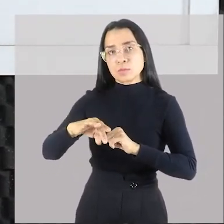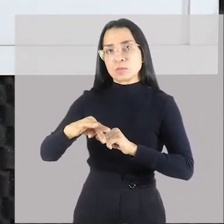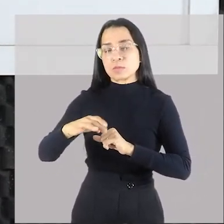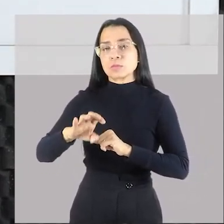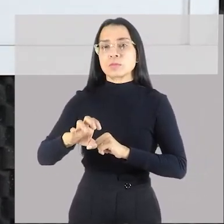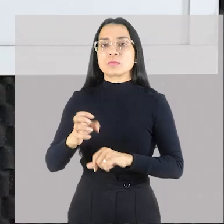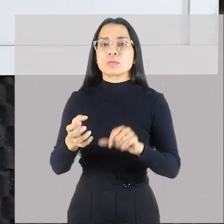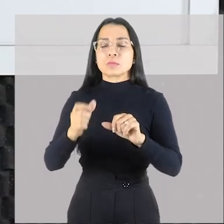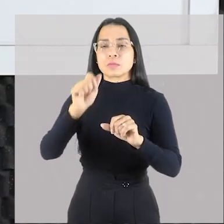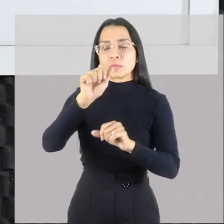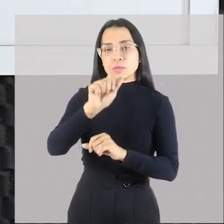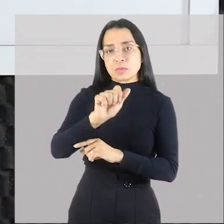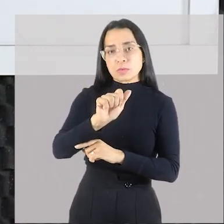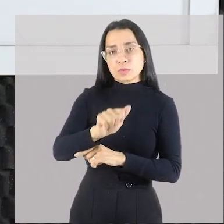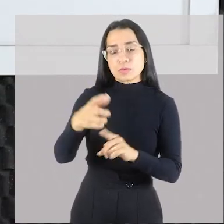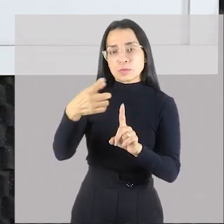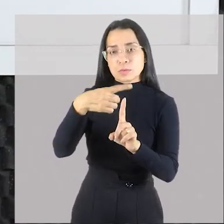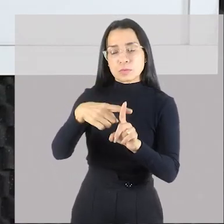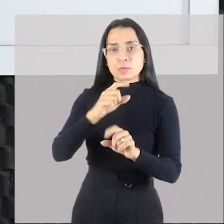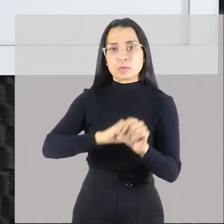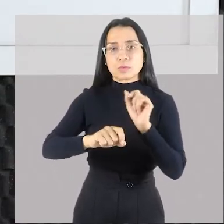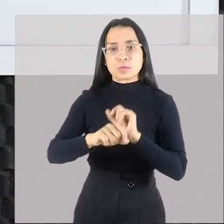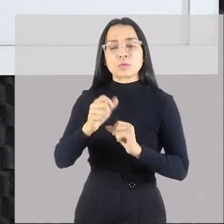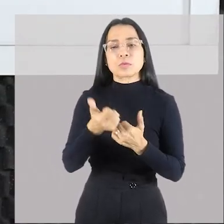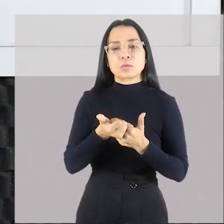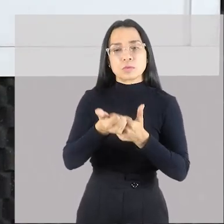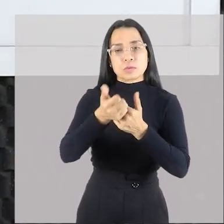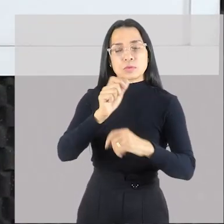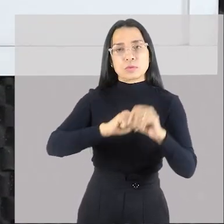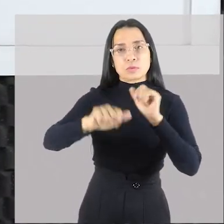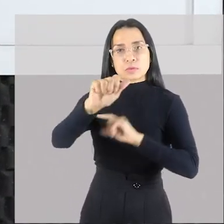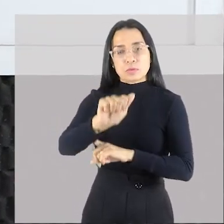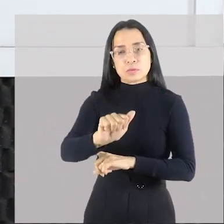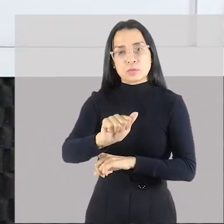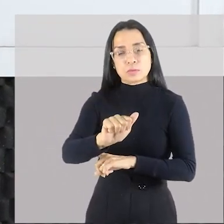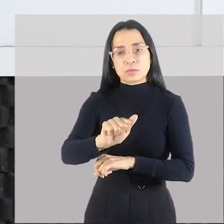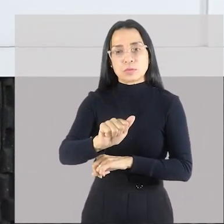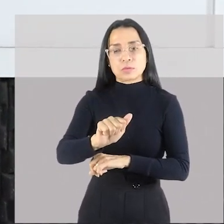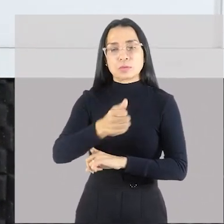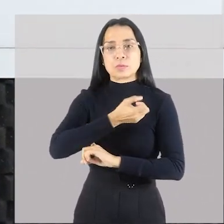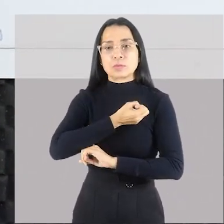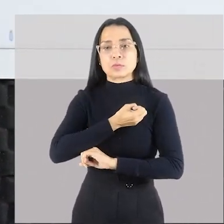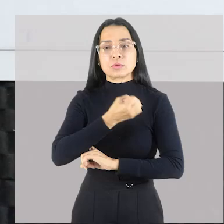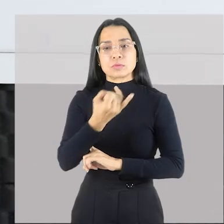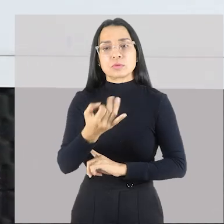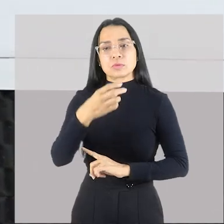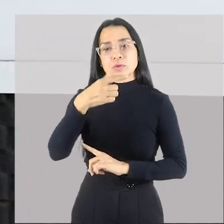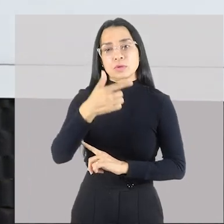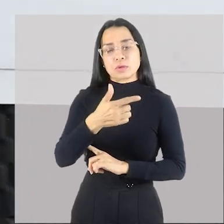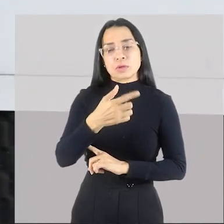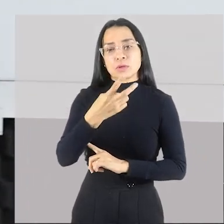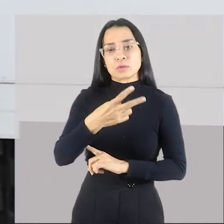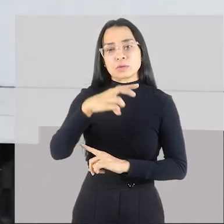possa fazer isso, eu vou pegar, substituir o a pelo seu valor, que é 2m menos 6.